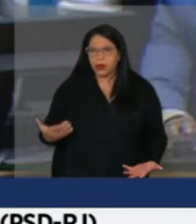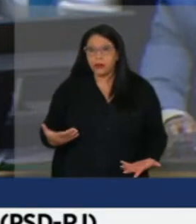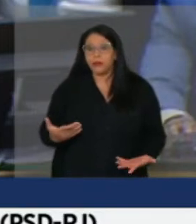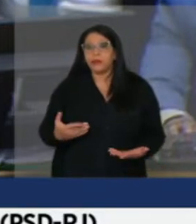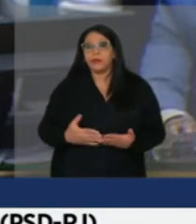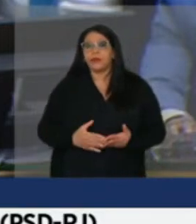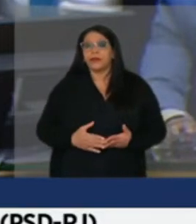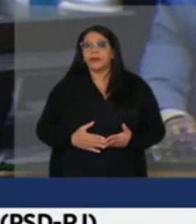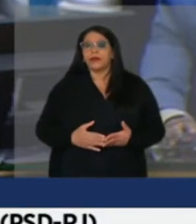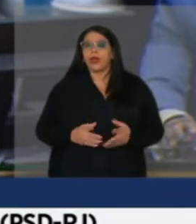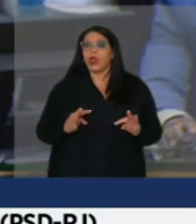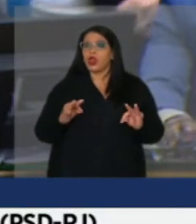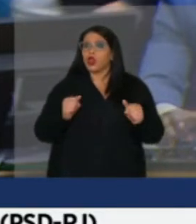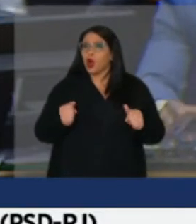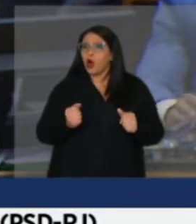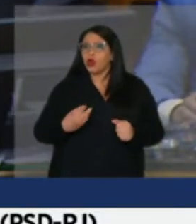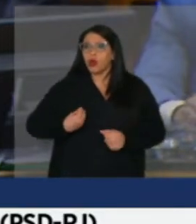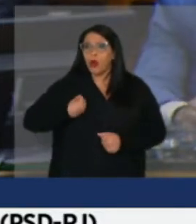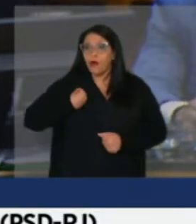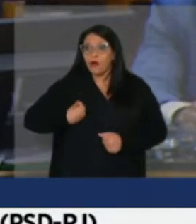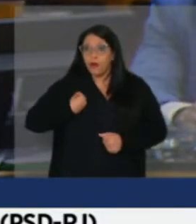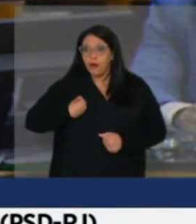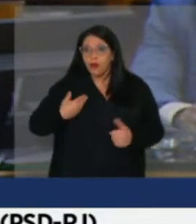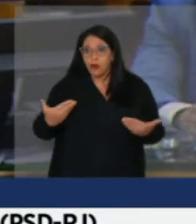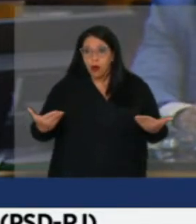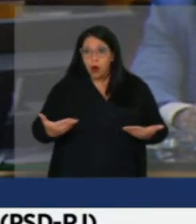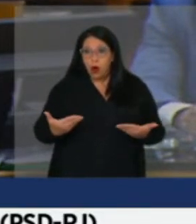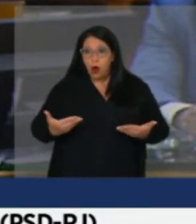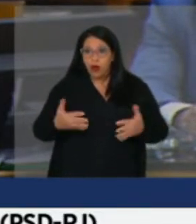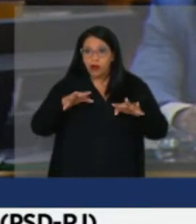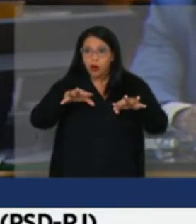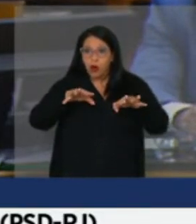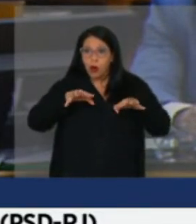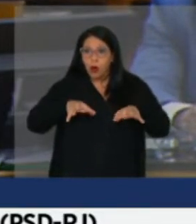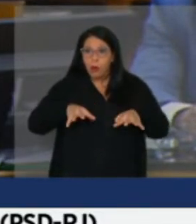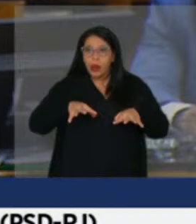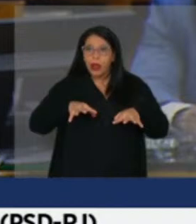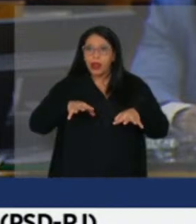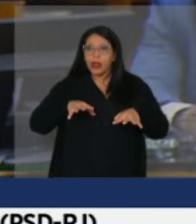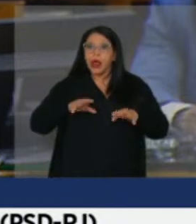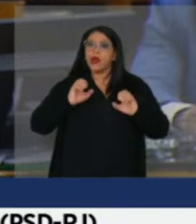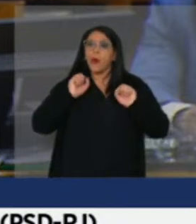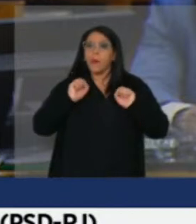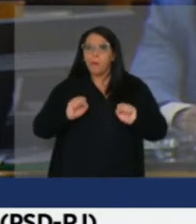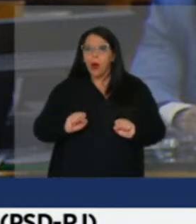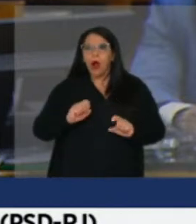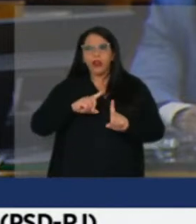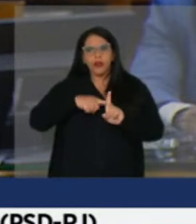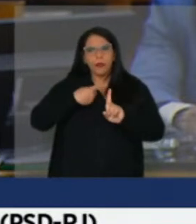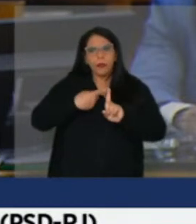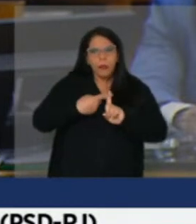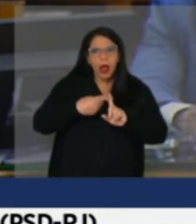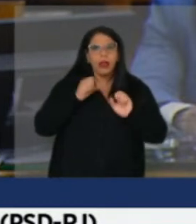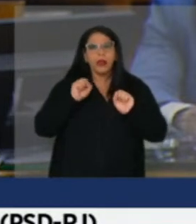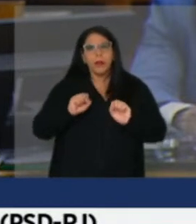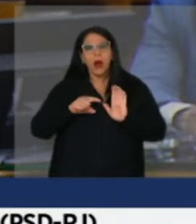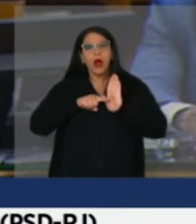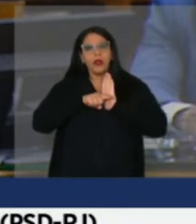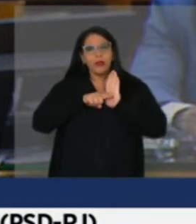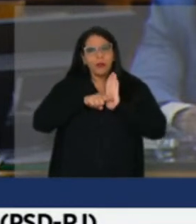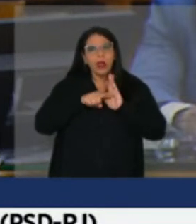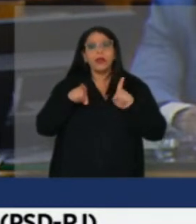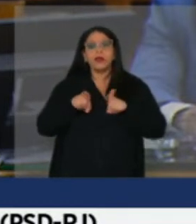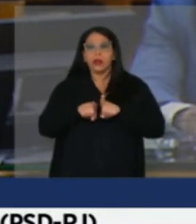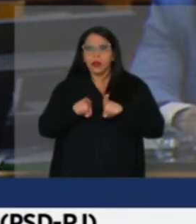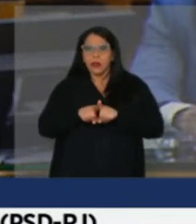dentre todos que estão aqui, o plenário que pode mais, pode menos. A partir de hoje, doutor Rodrigo